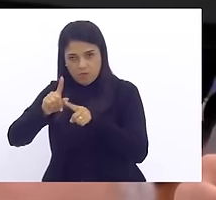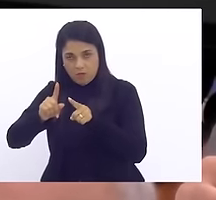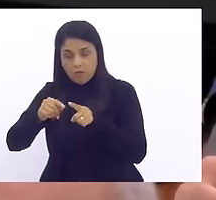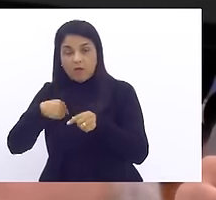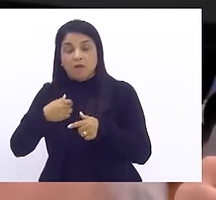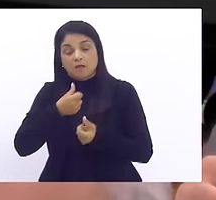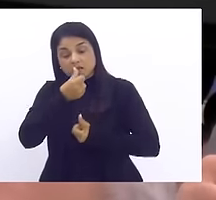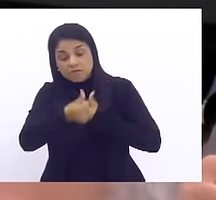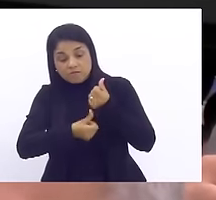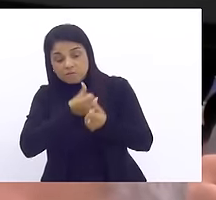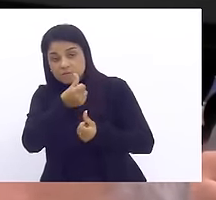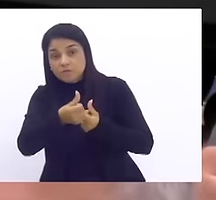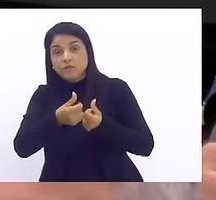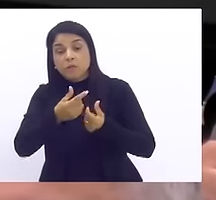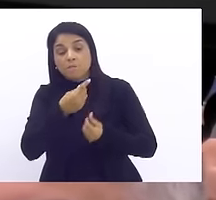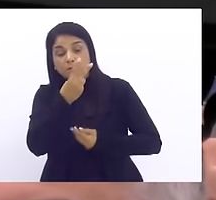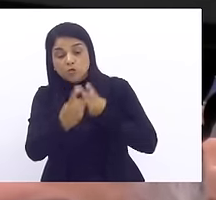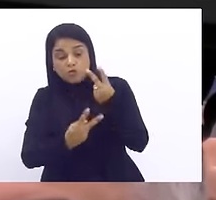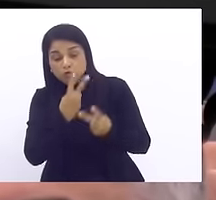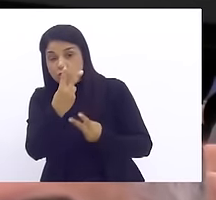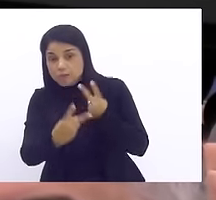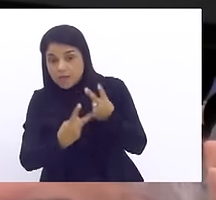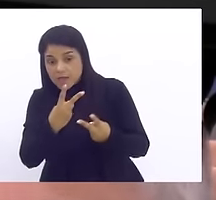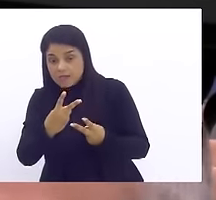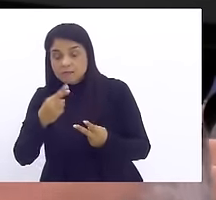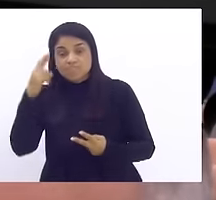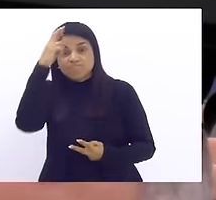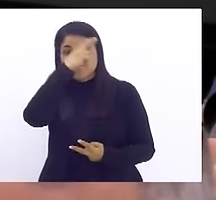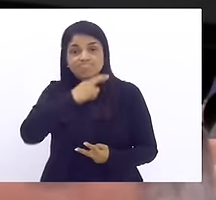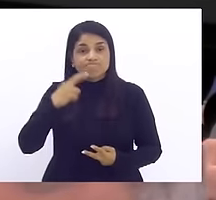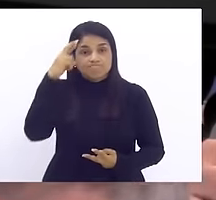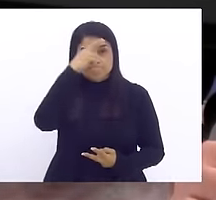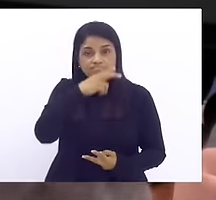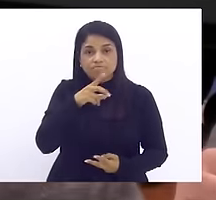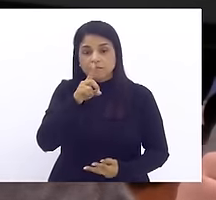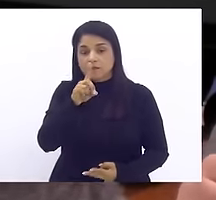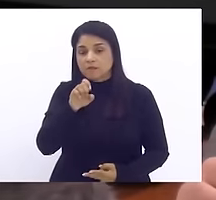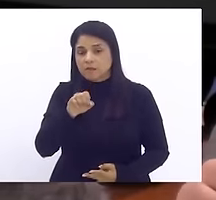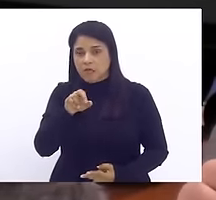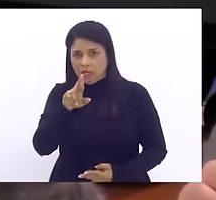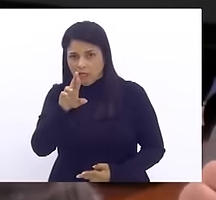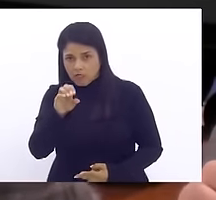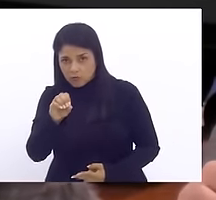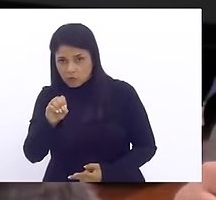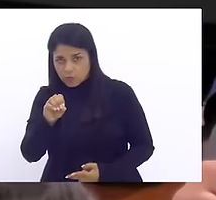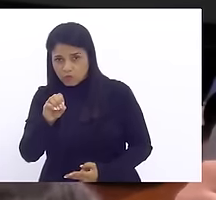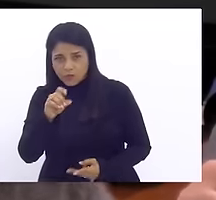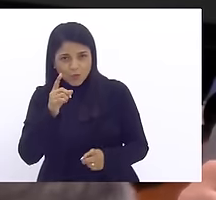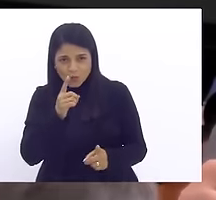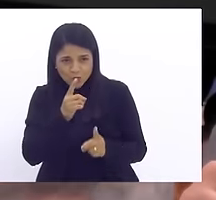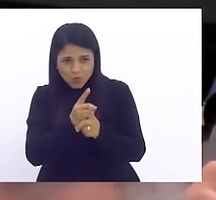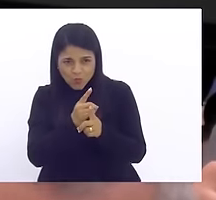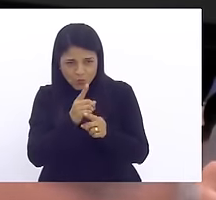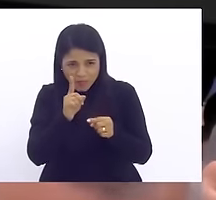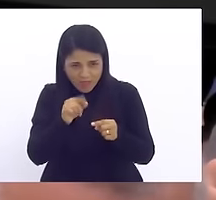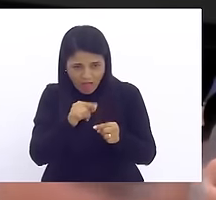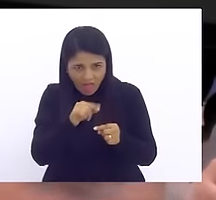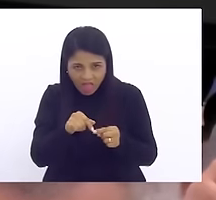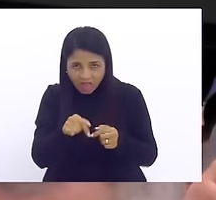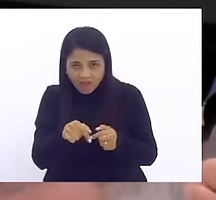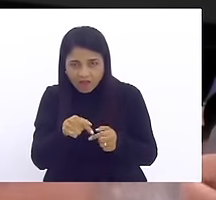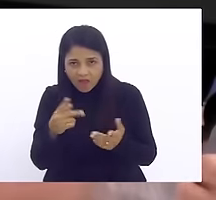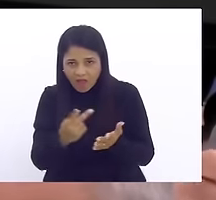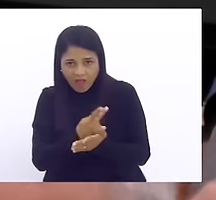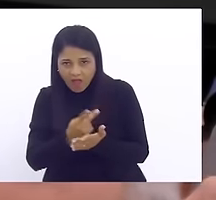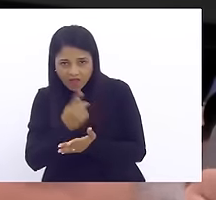bimestral de dois em dois meses vai aos Patos a todos os patos são quatro o